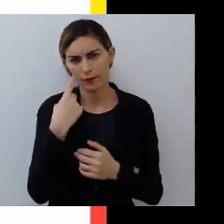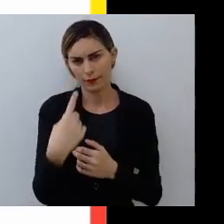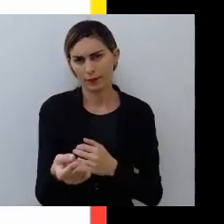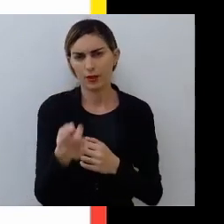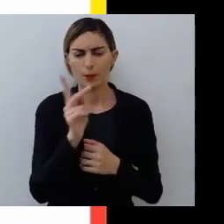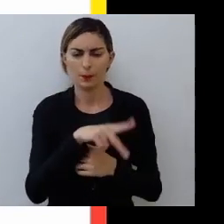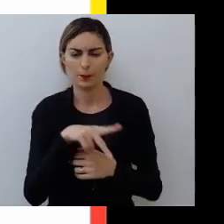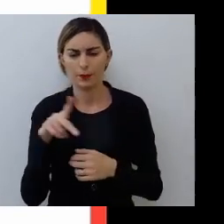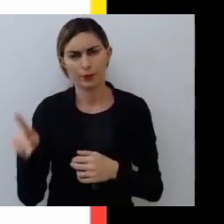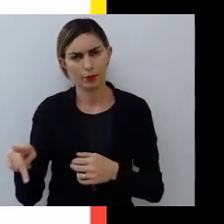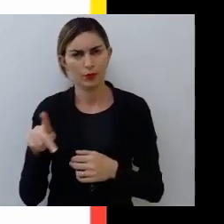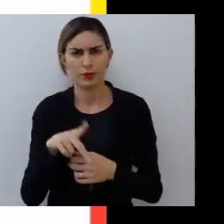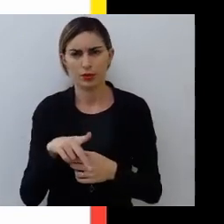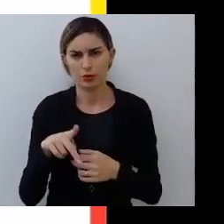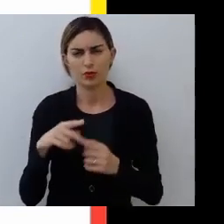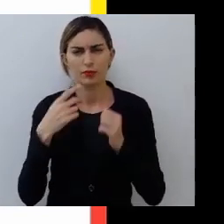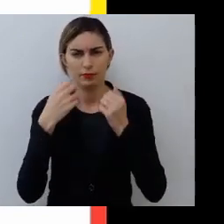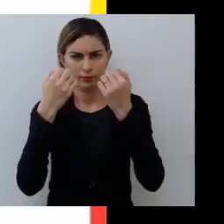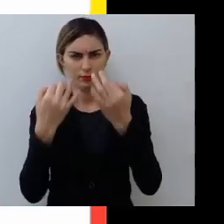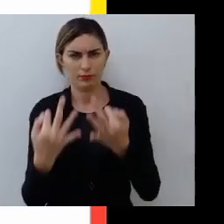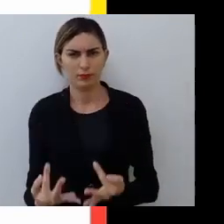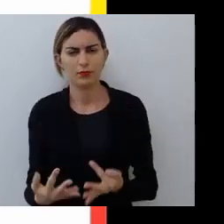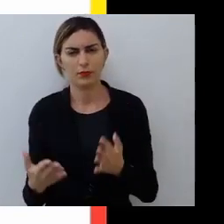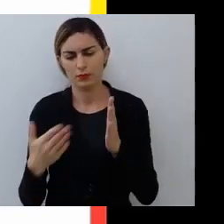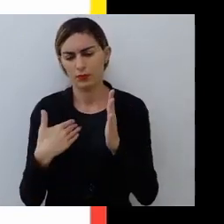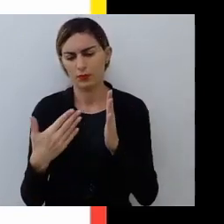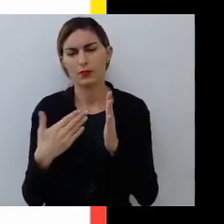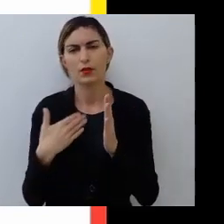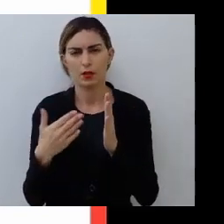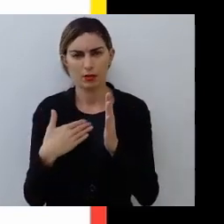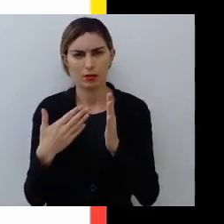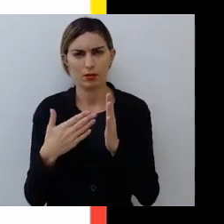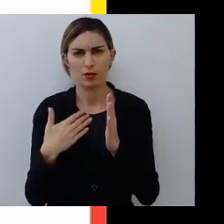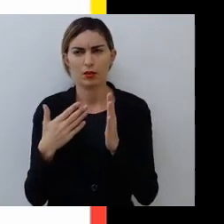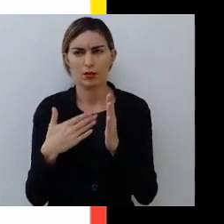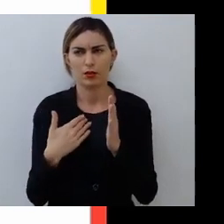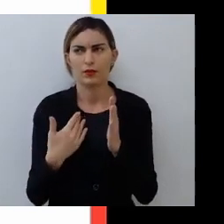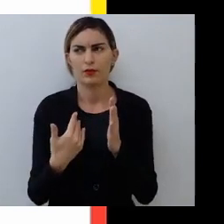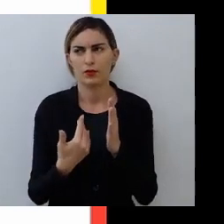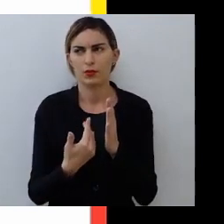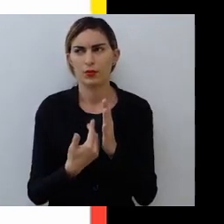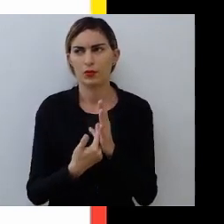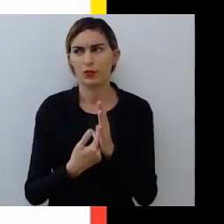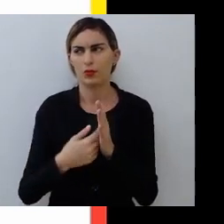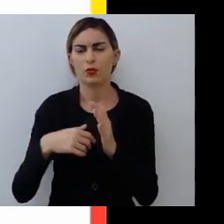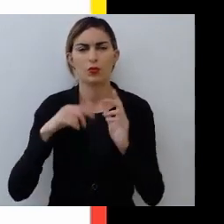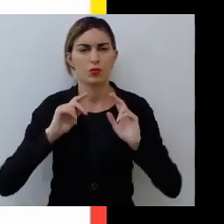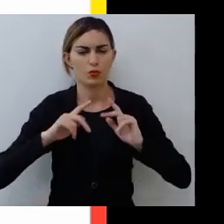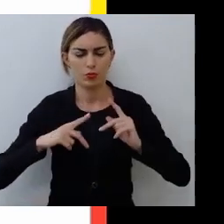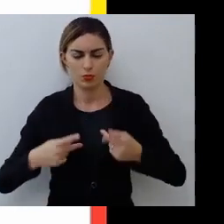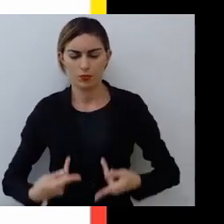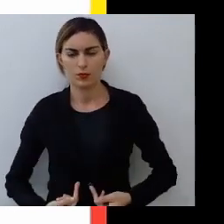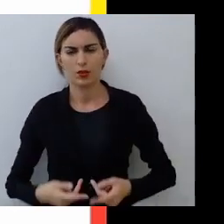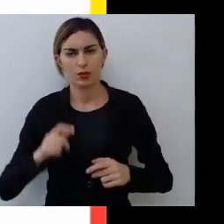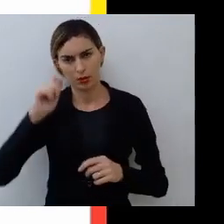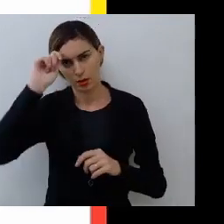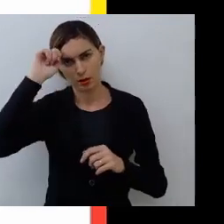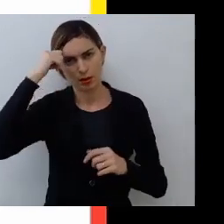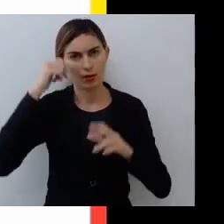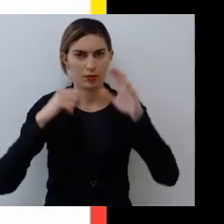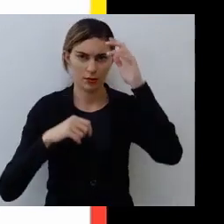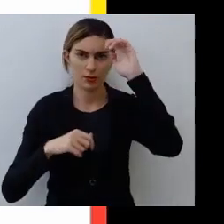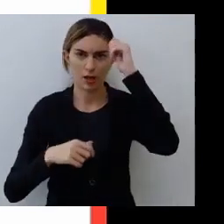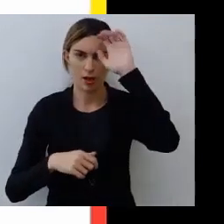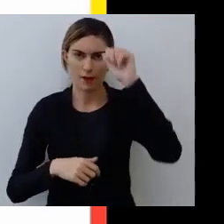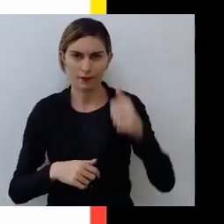o professor Pedro Paulo Funari traz no seu livro sobre a espécie humana na África.